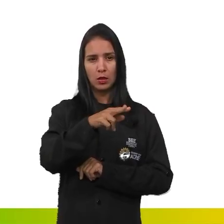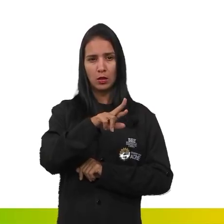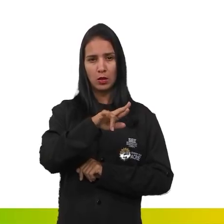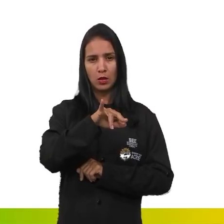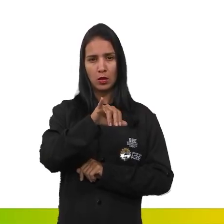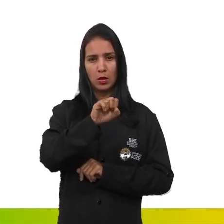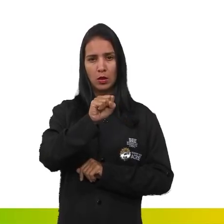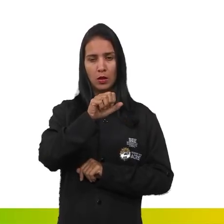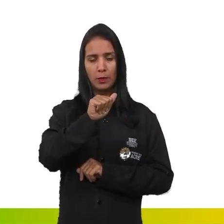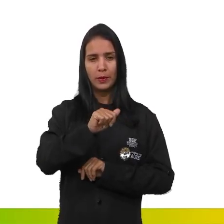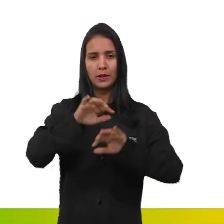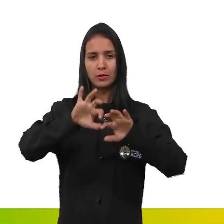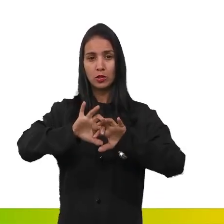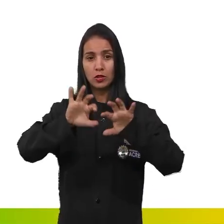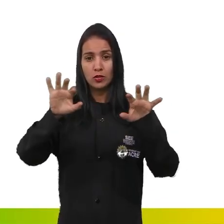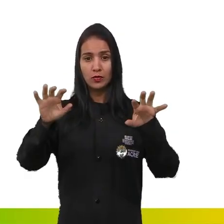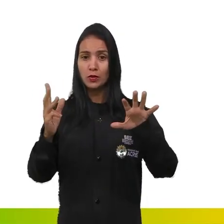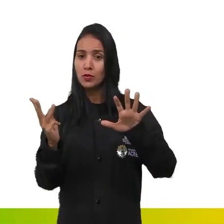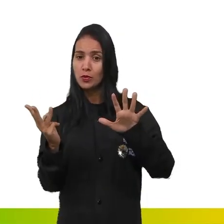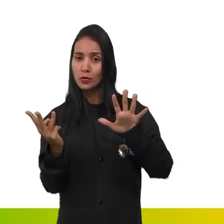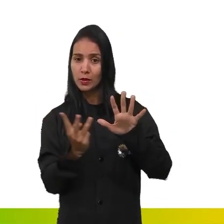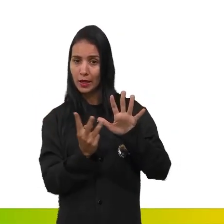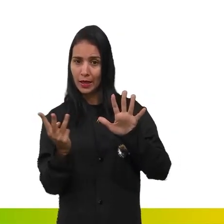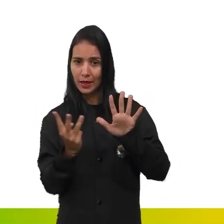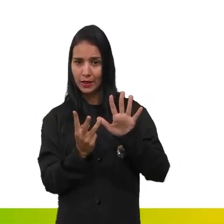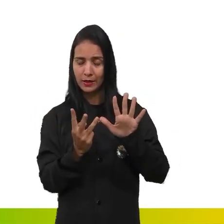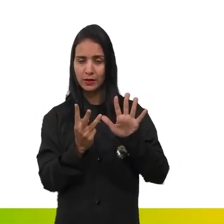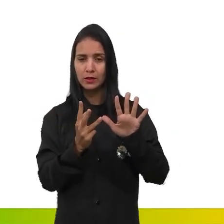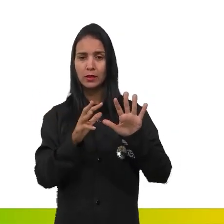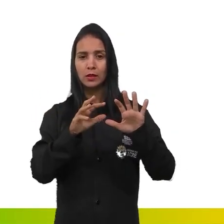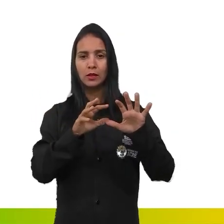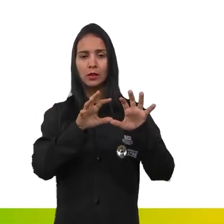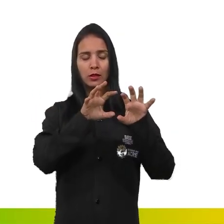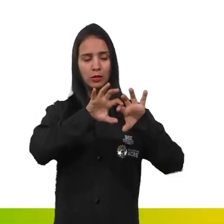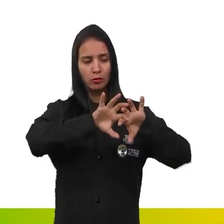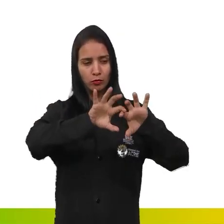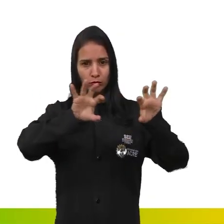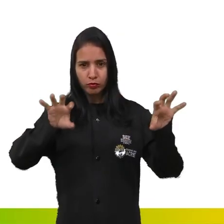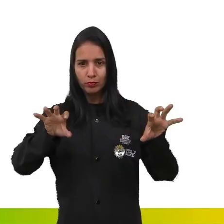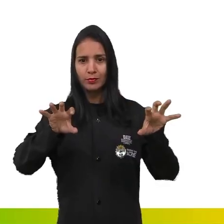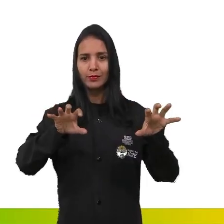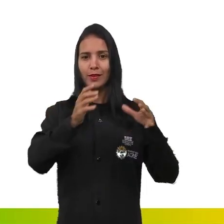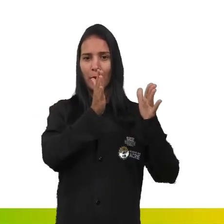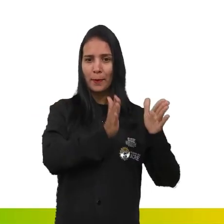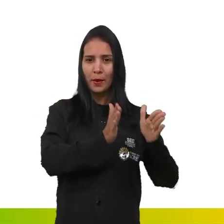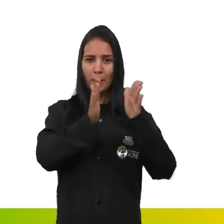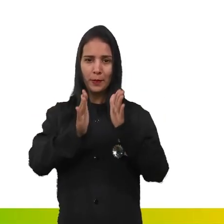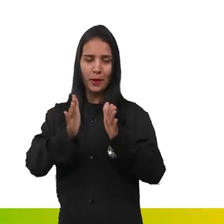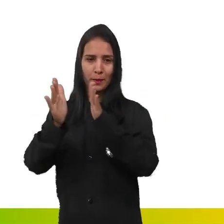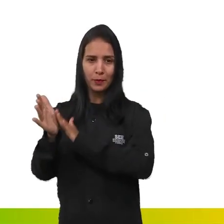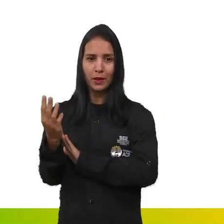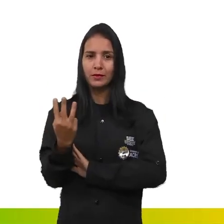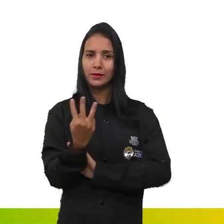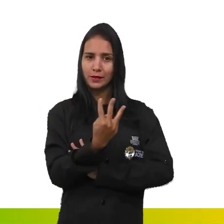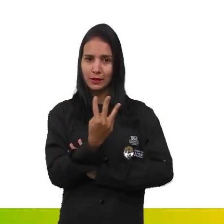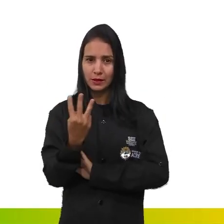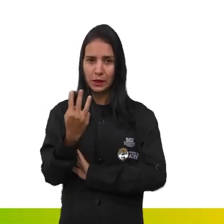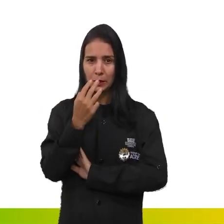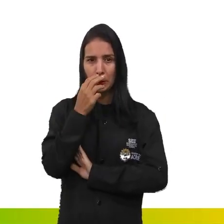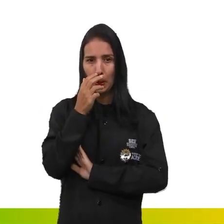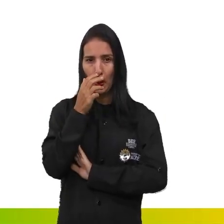3 tetraedros distintos. Vamos lá, como é que eles se comportam? Uma maneira de eu imaginar é esse tetraedro aqui,